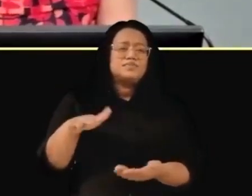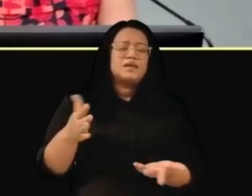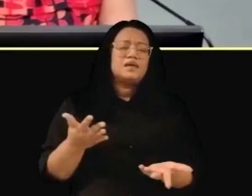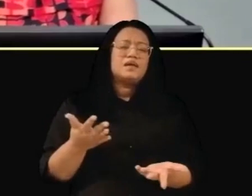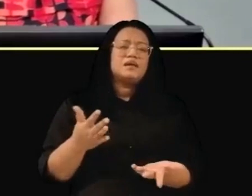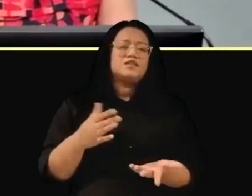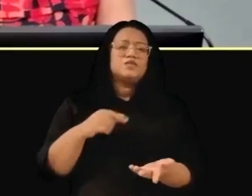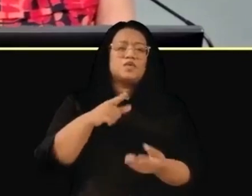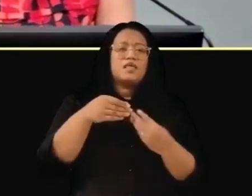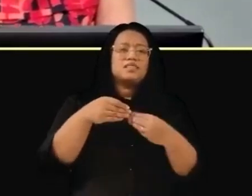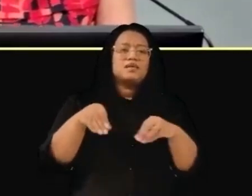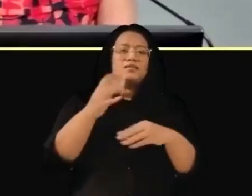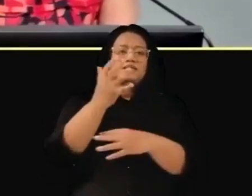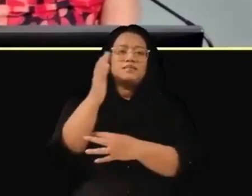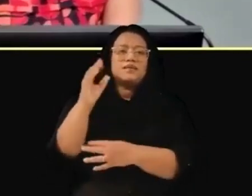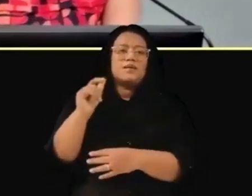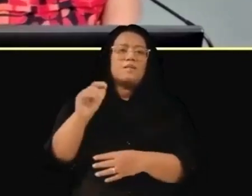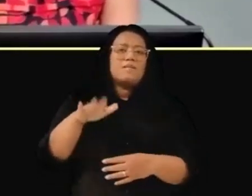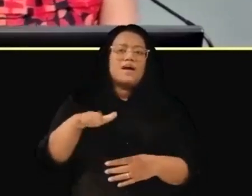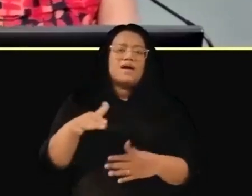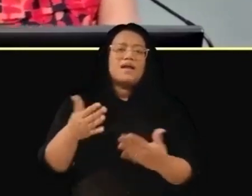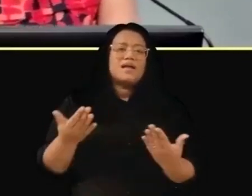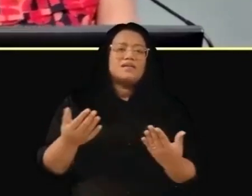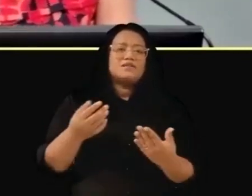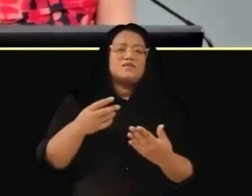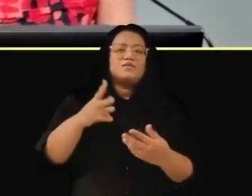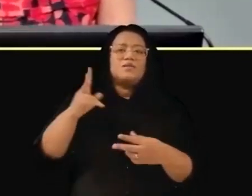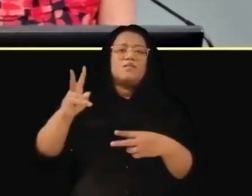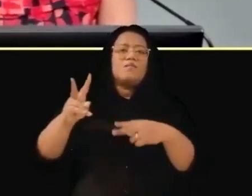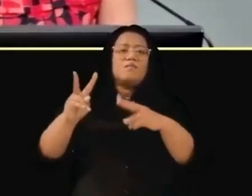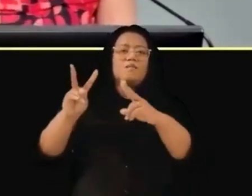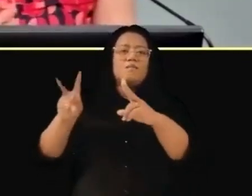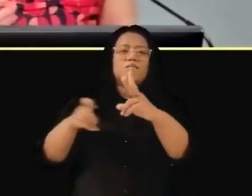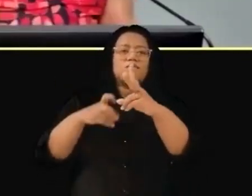o dano ambiental sai barato, o extrativismo é barato.